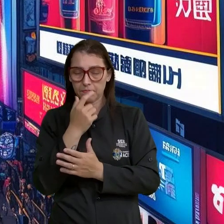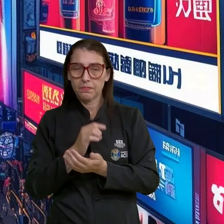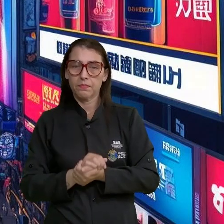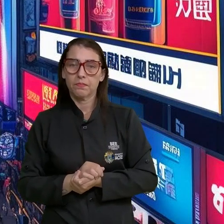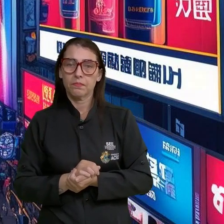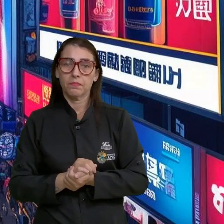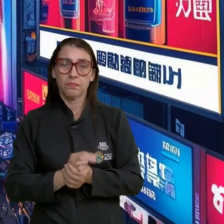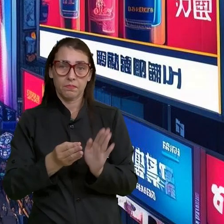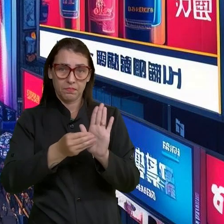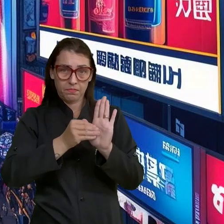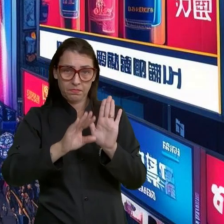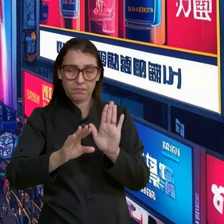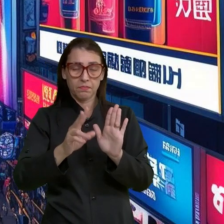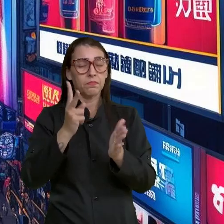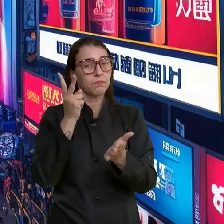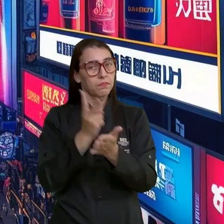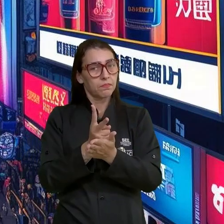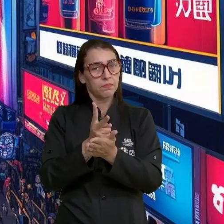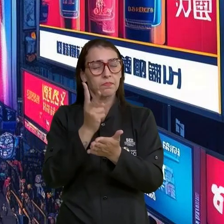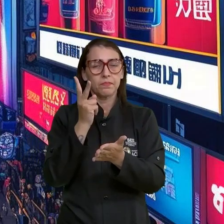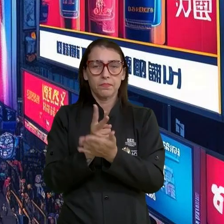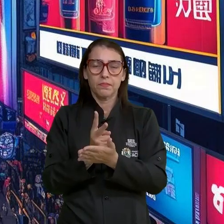a mídia está sendo...